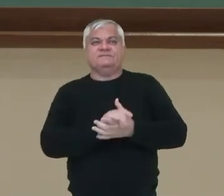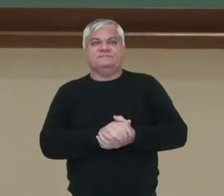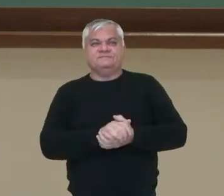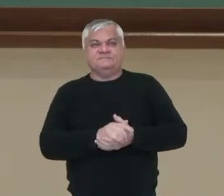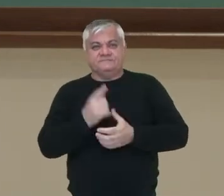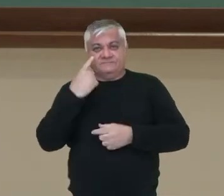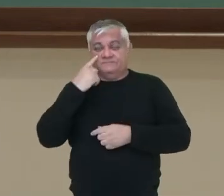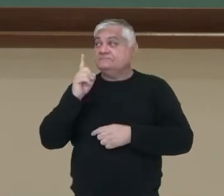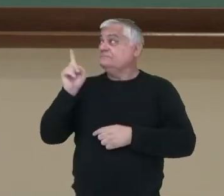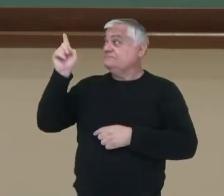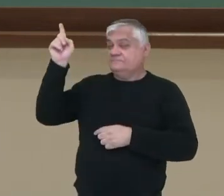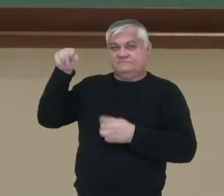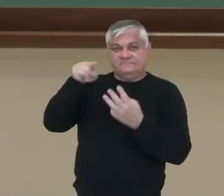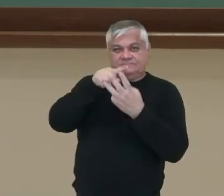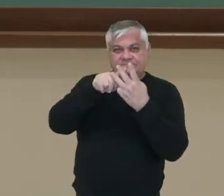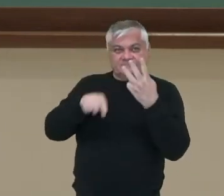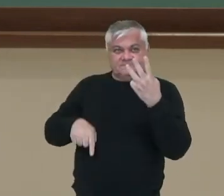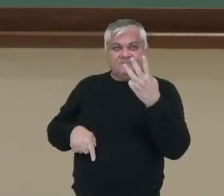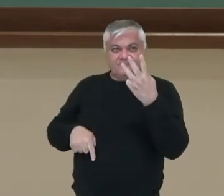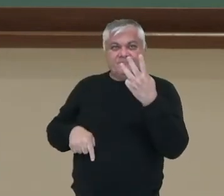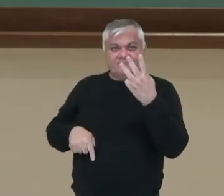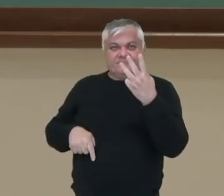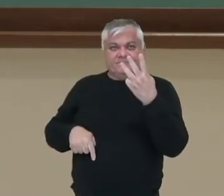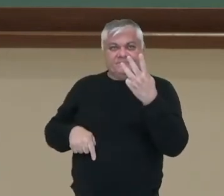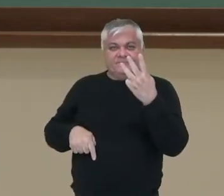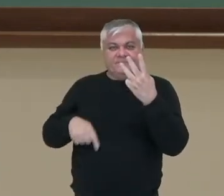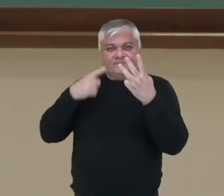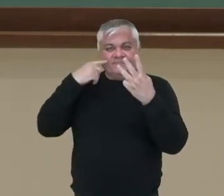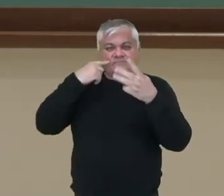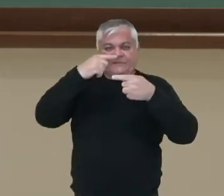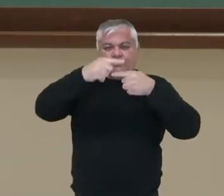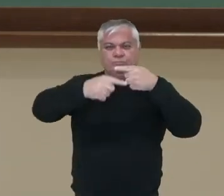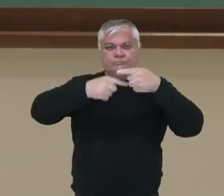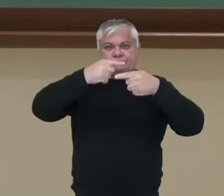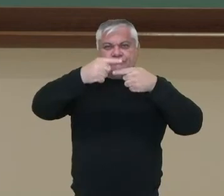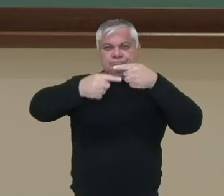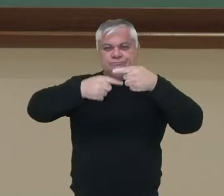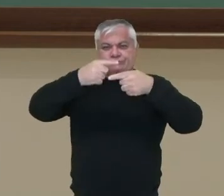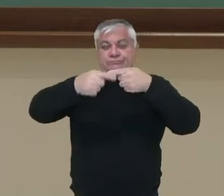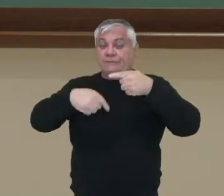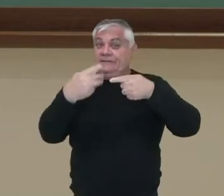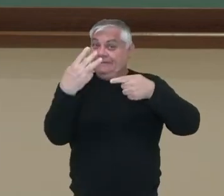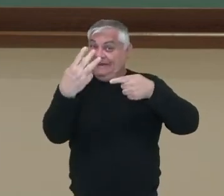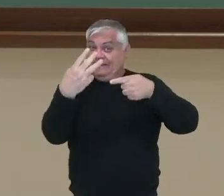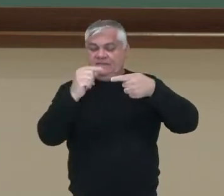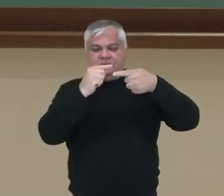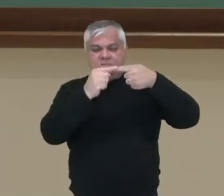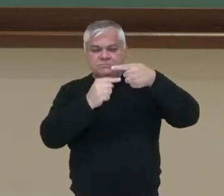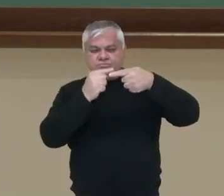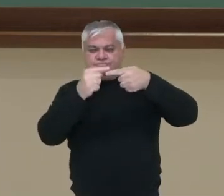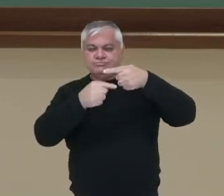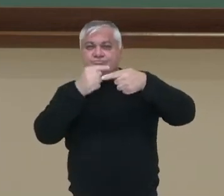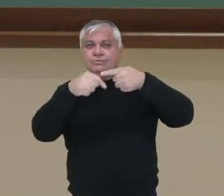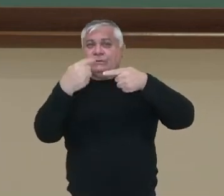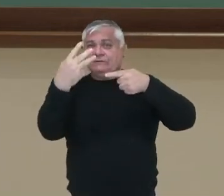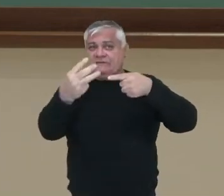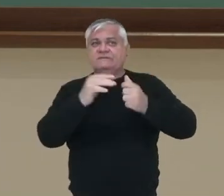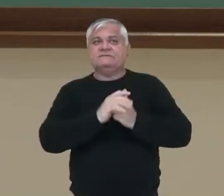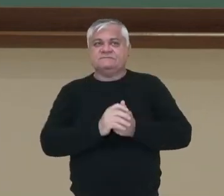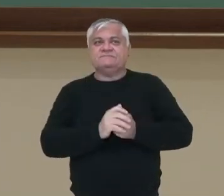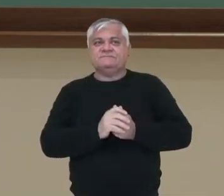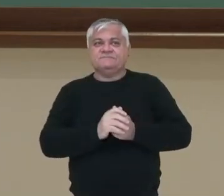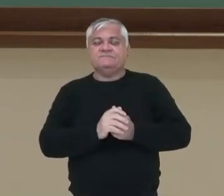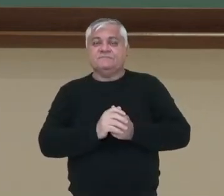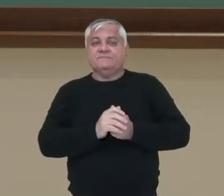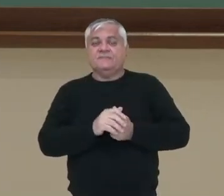aqui, né, a artéria, ela vai ter 3 camadas, né, tem 3 túnicas, né? Já